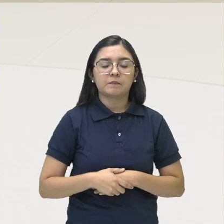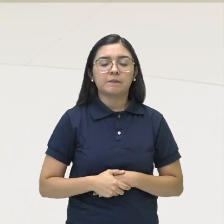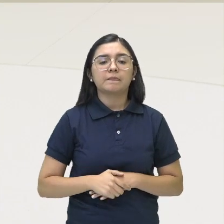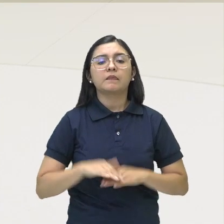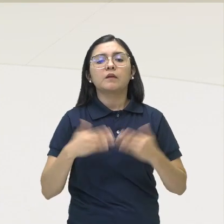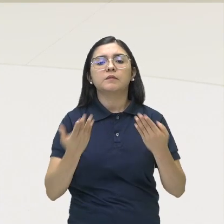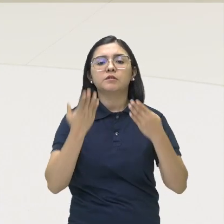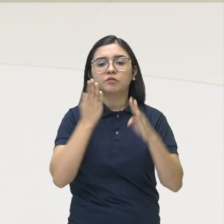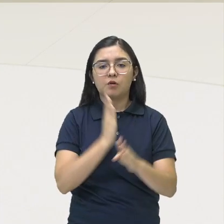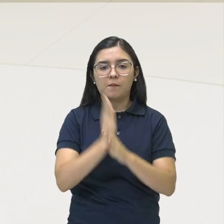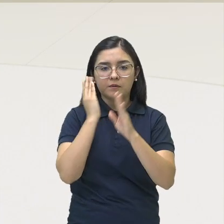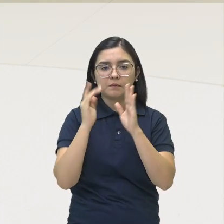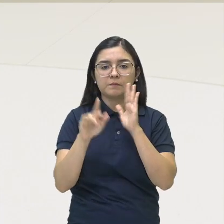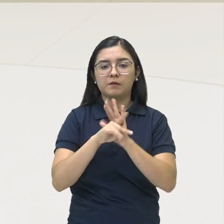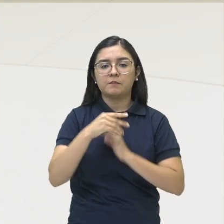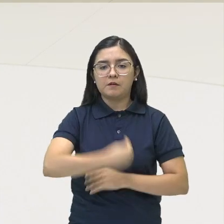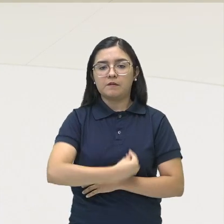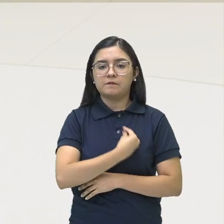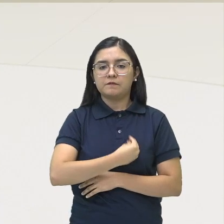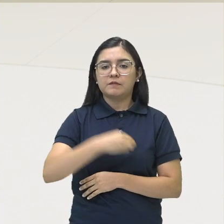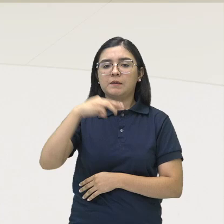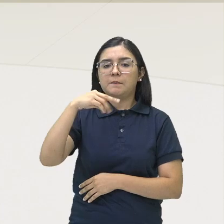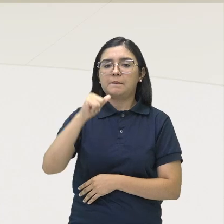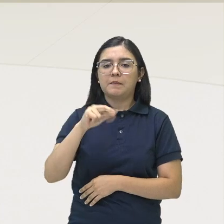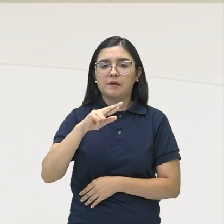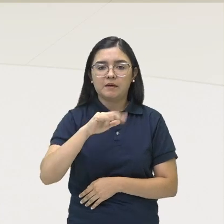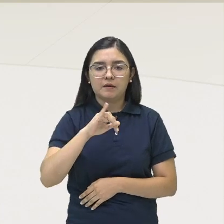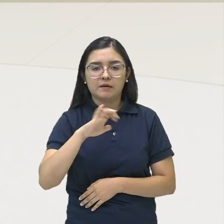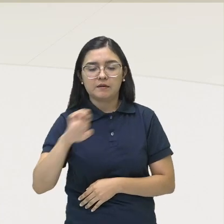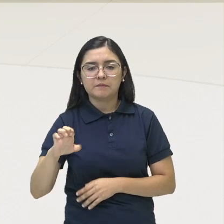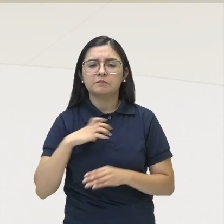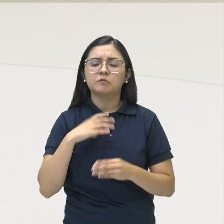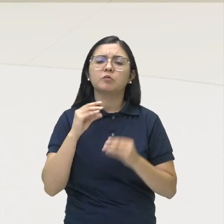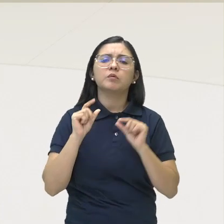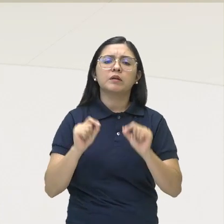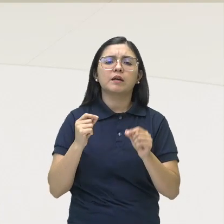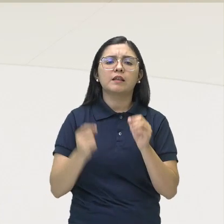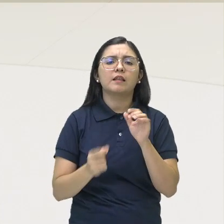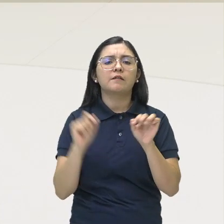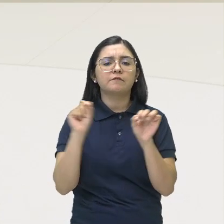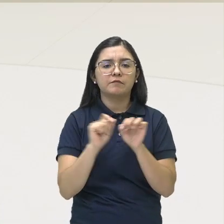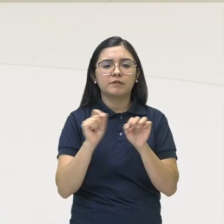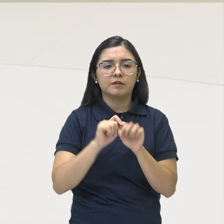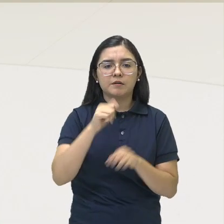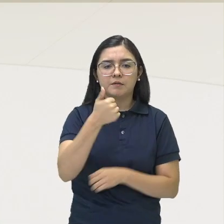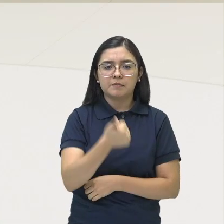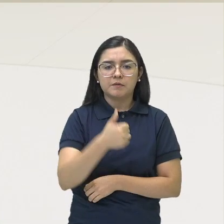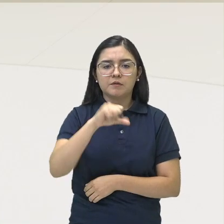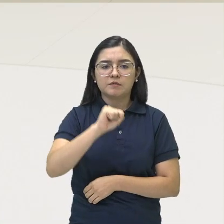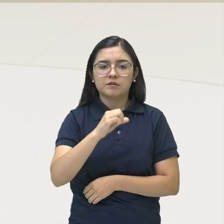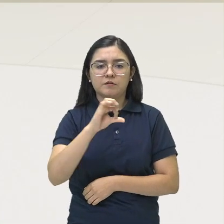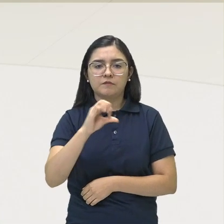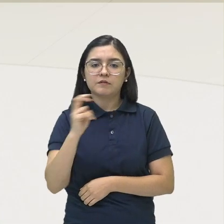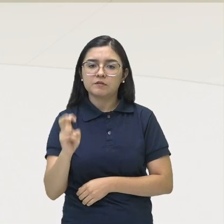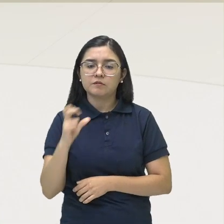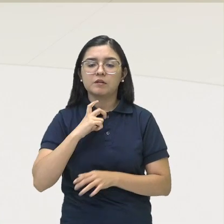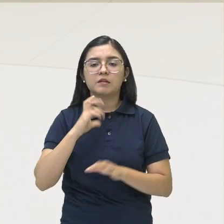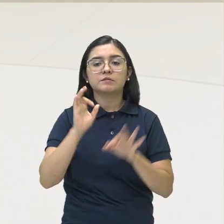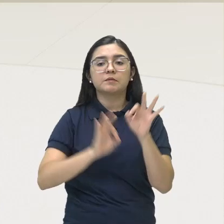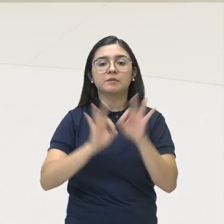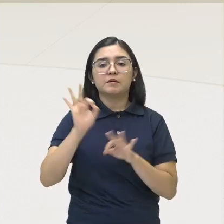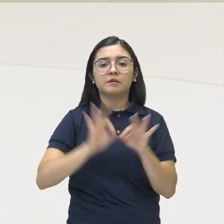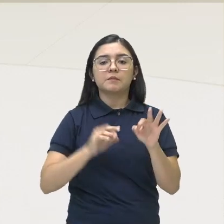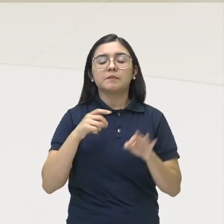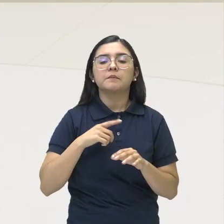das descobertas, né? O que a Marie fez, assim, para ela ser tão grandiosa, né? Em 1895, quando preparava-se para